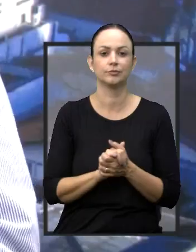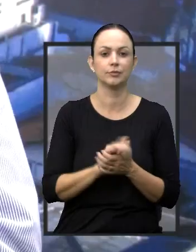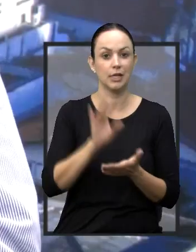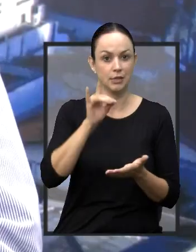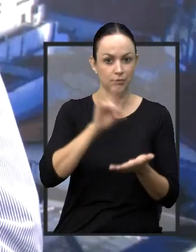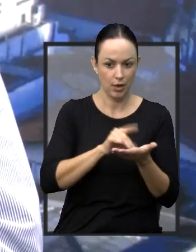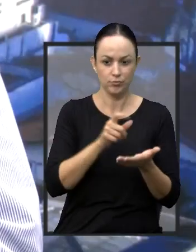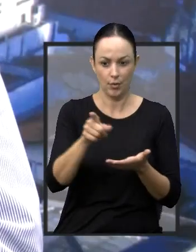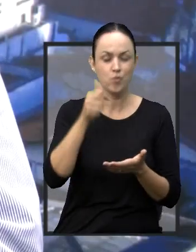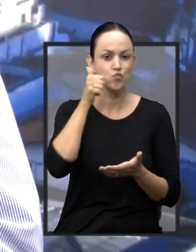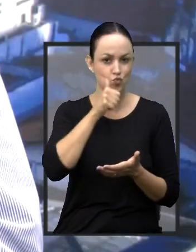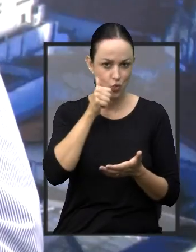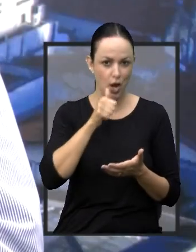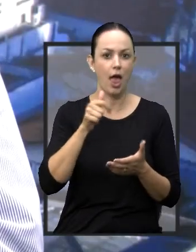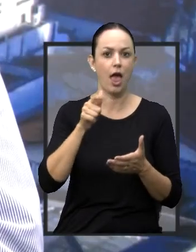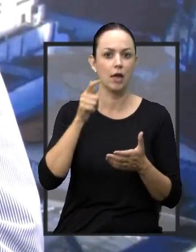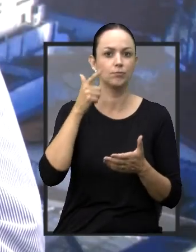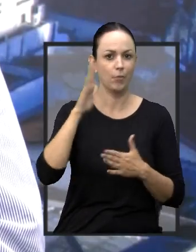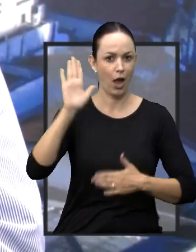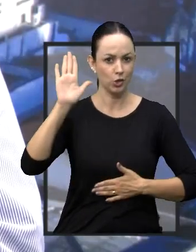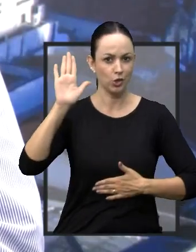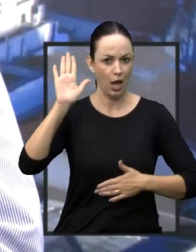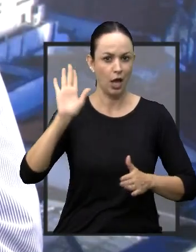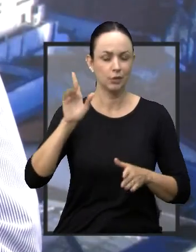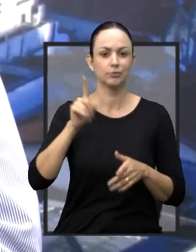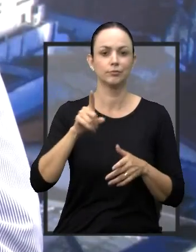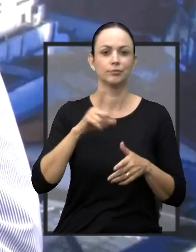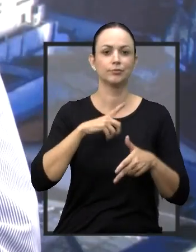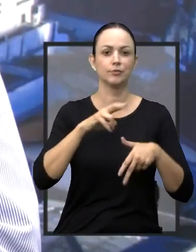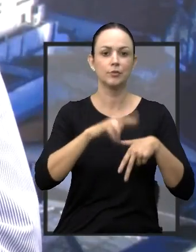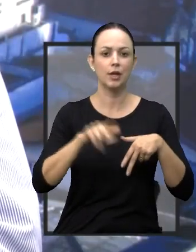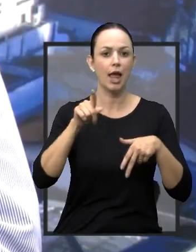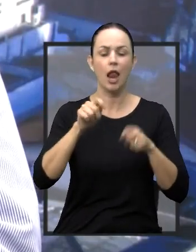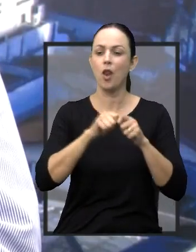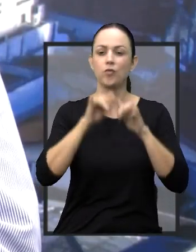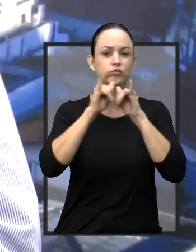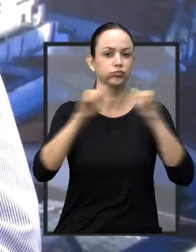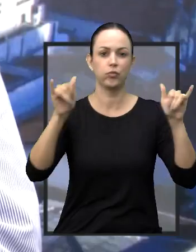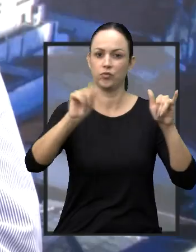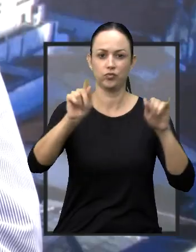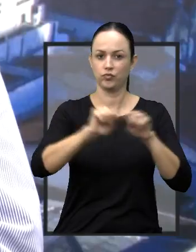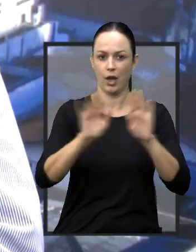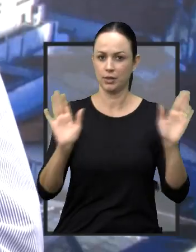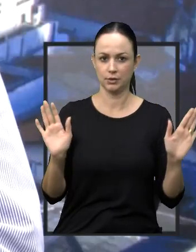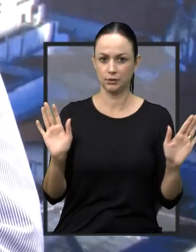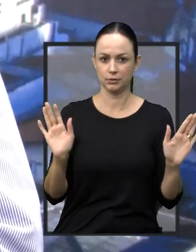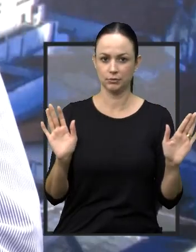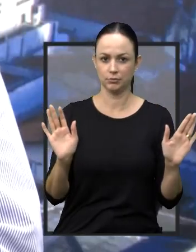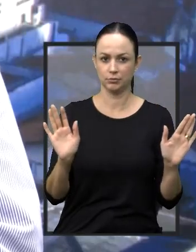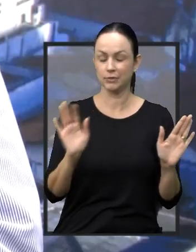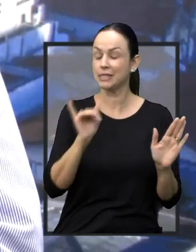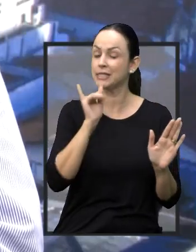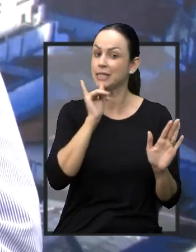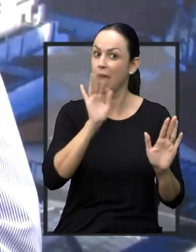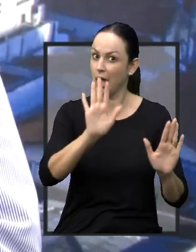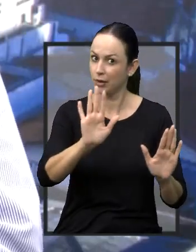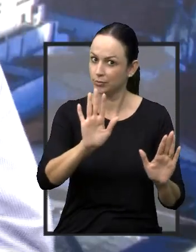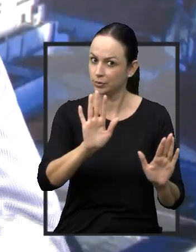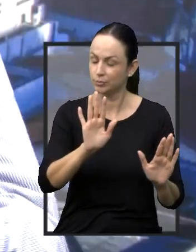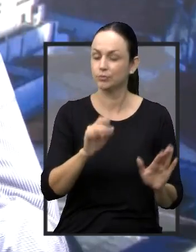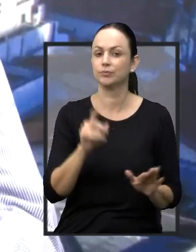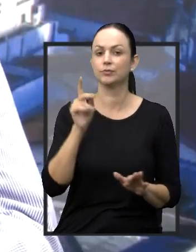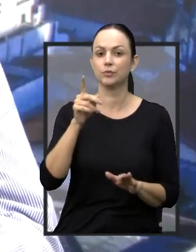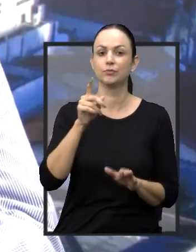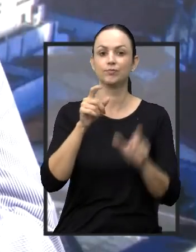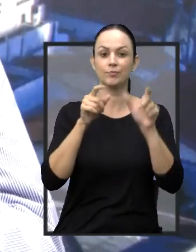legítimo. Tem a mulher para cumprir a cota de gênero e ela propositalmente não faz campanha. Situação hipotética. Poxa, o cara que